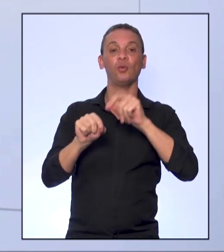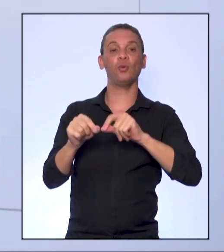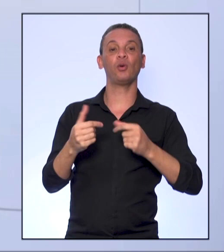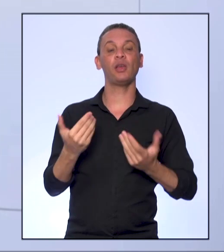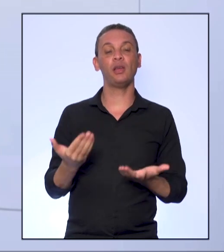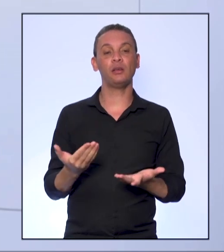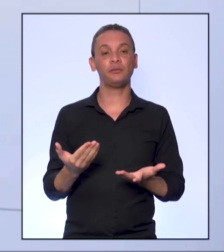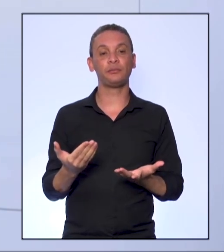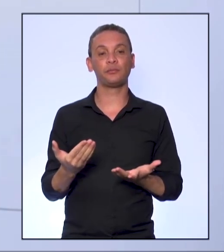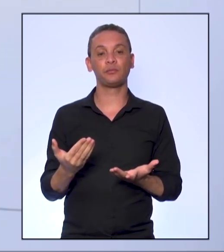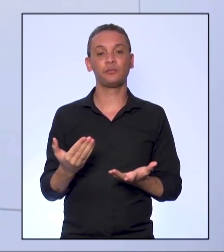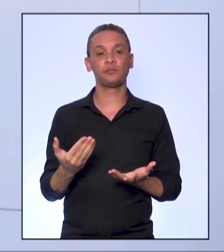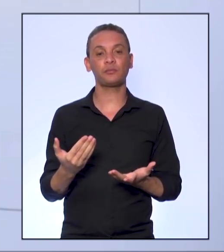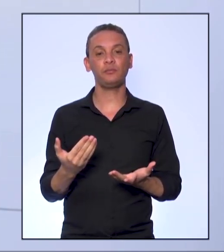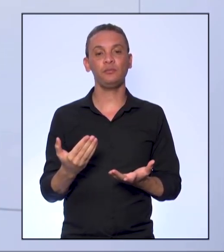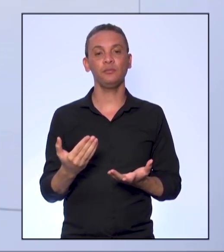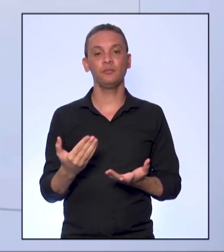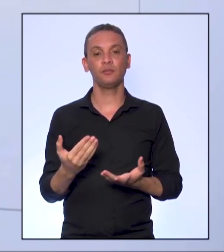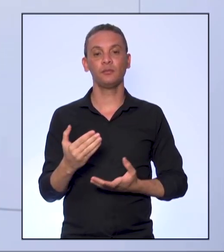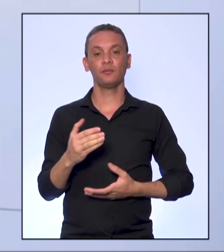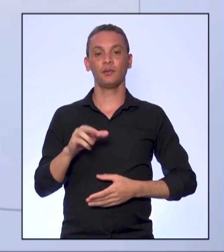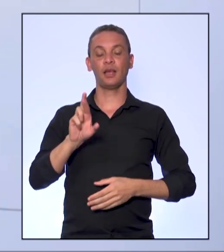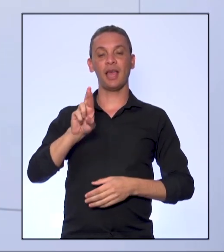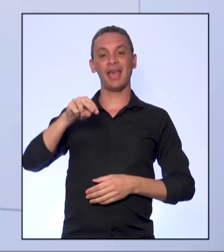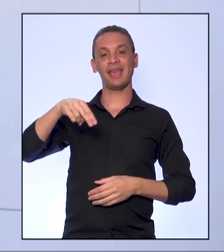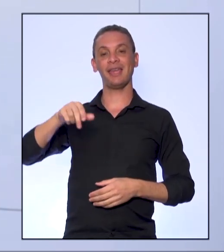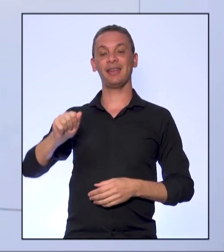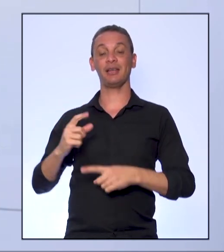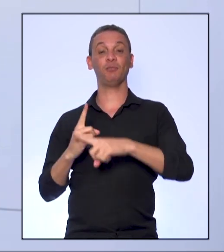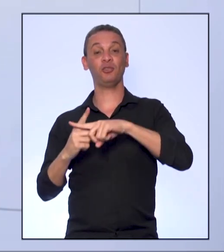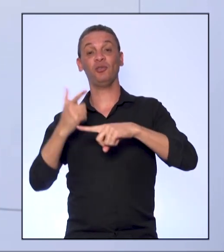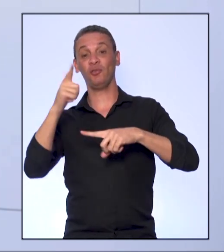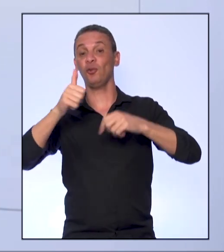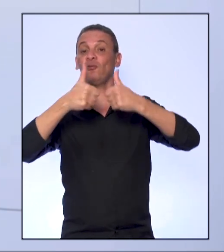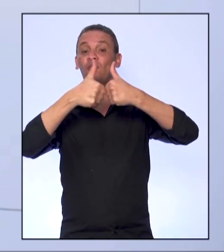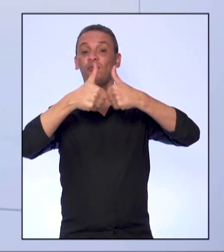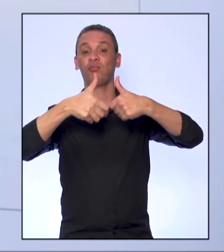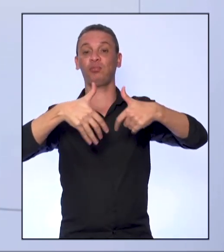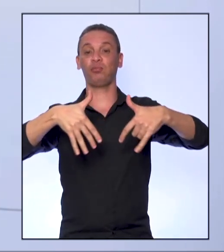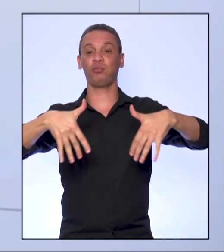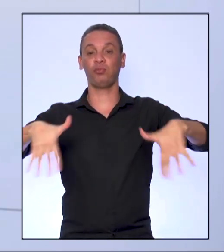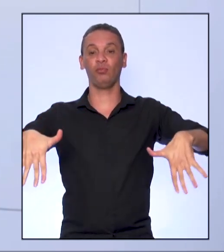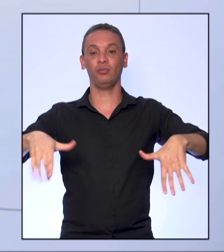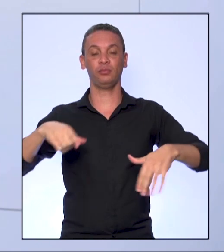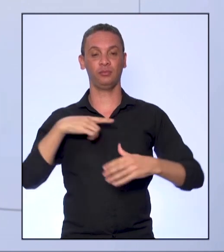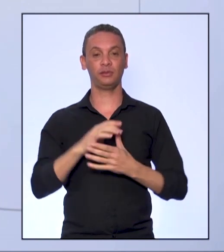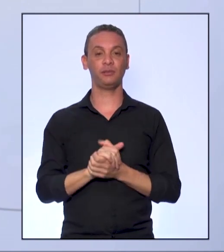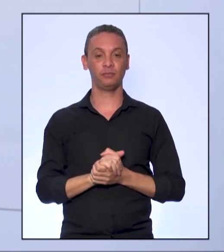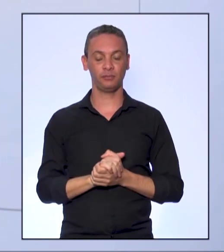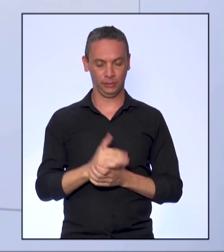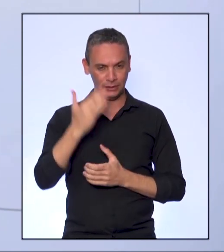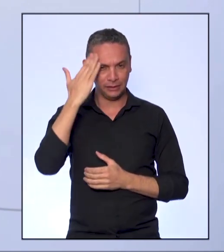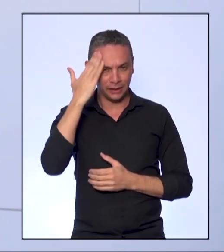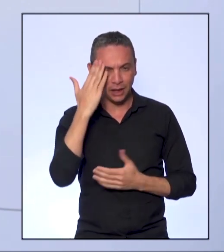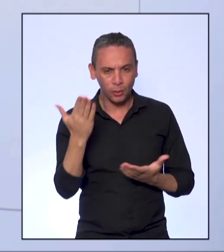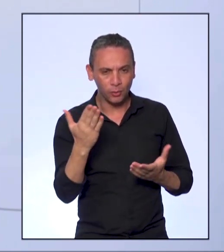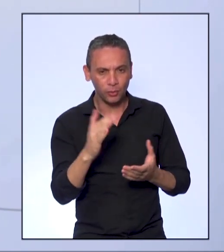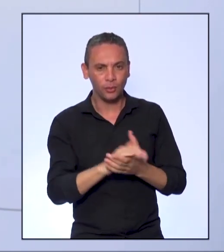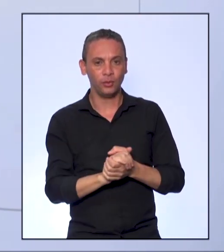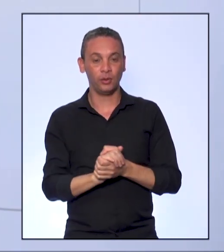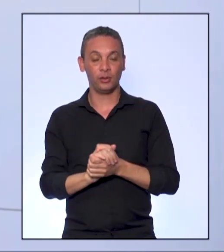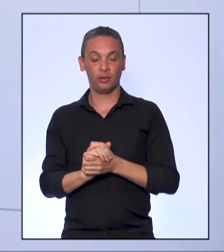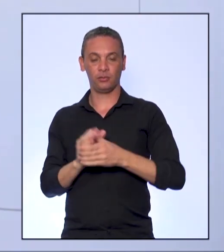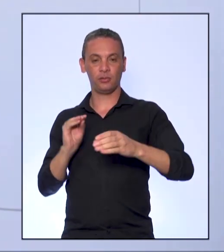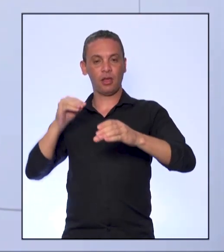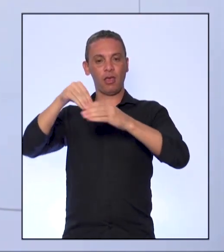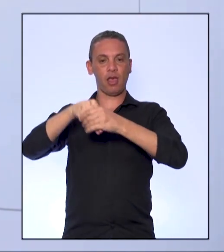inteligente, para depois produzir outro positivo de novo. Então, deixa eu ver se eu entendi, Kennedy. Ele consegue